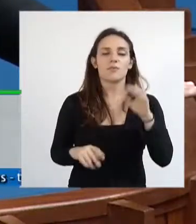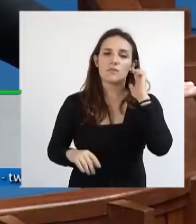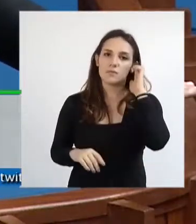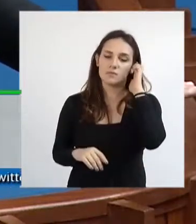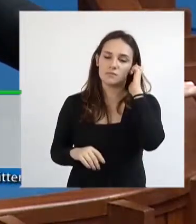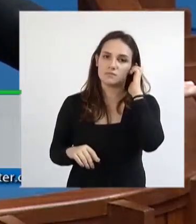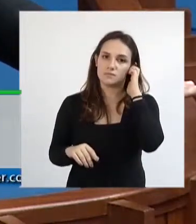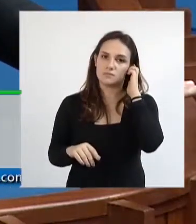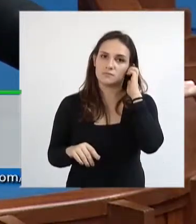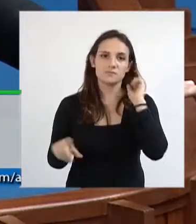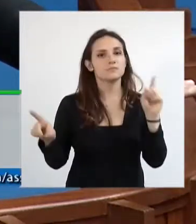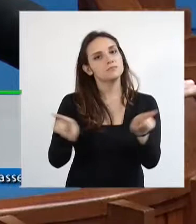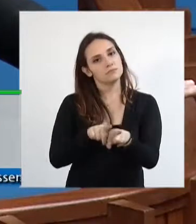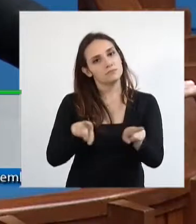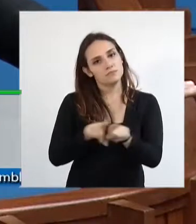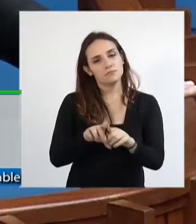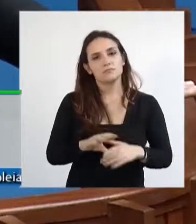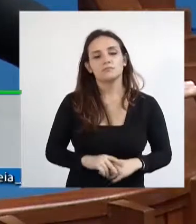também